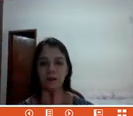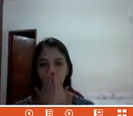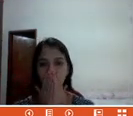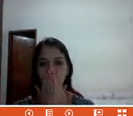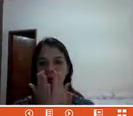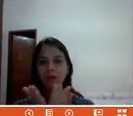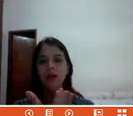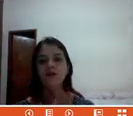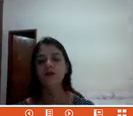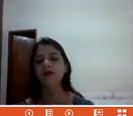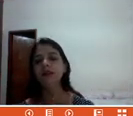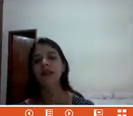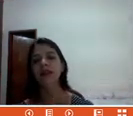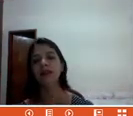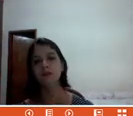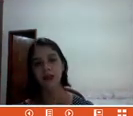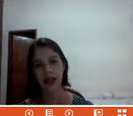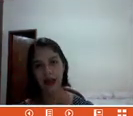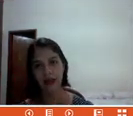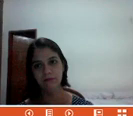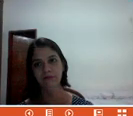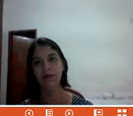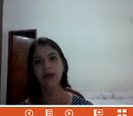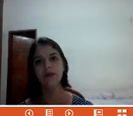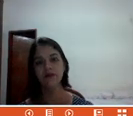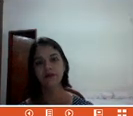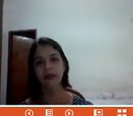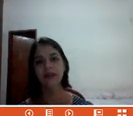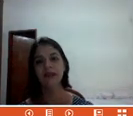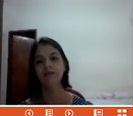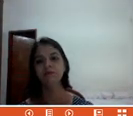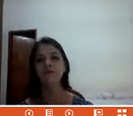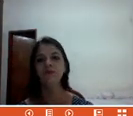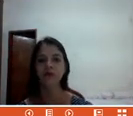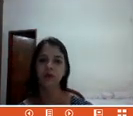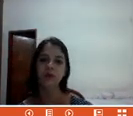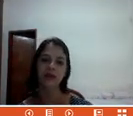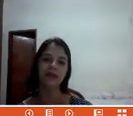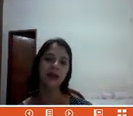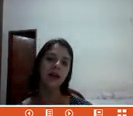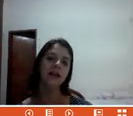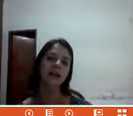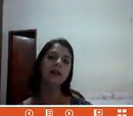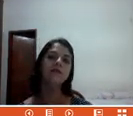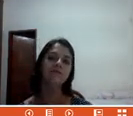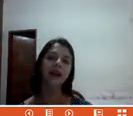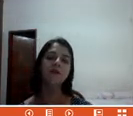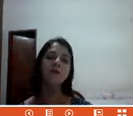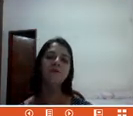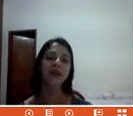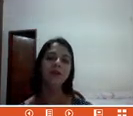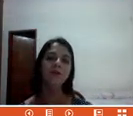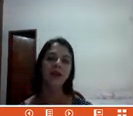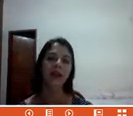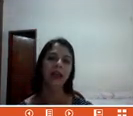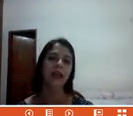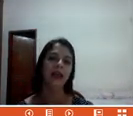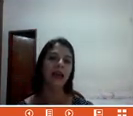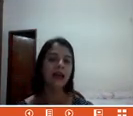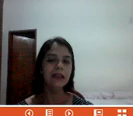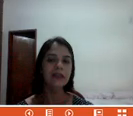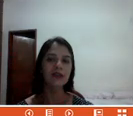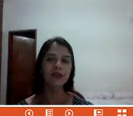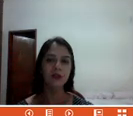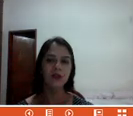tá? Beijo para vocês, obrigada mais uma vez por estar aqui, né, comigo,